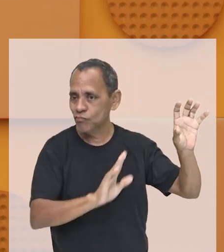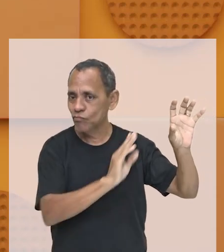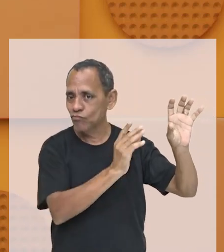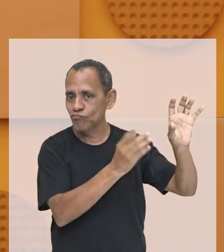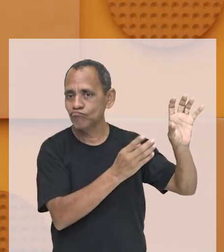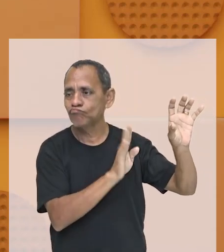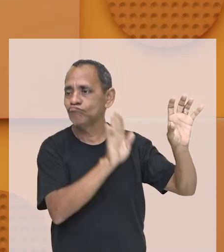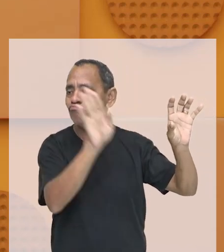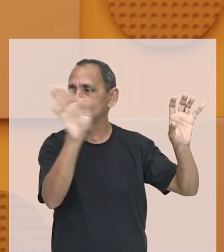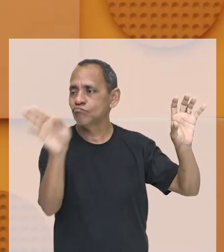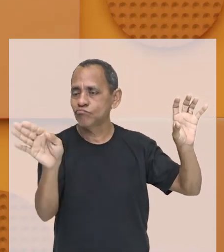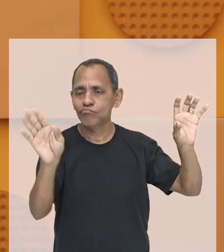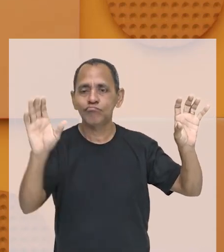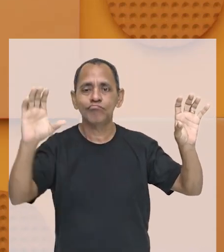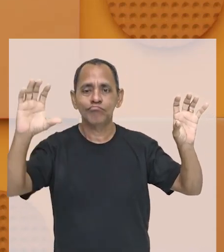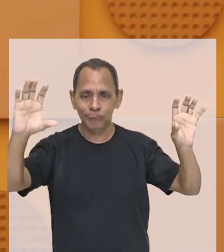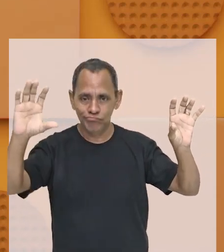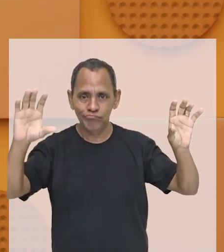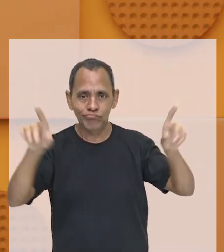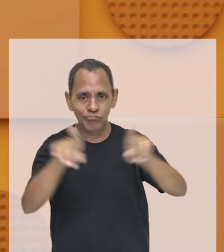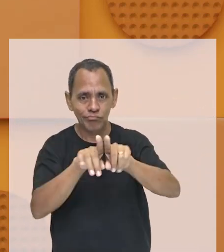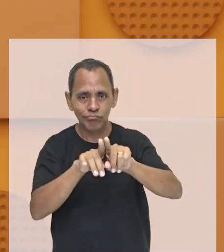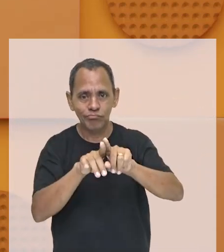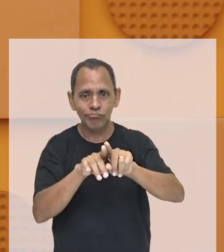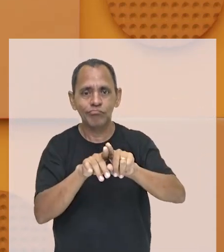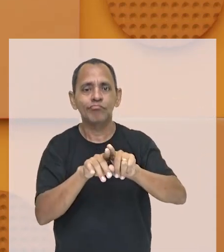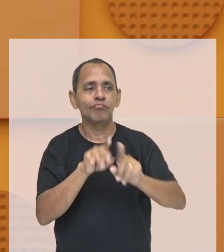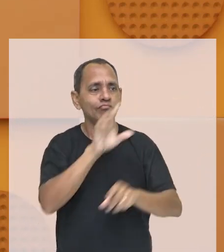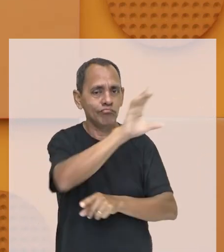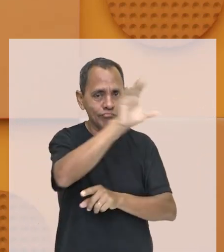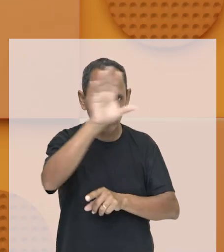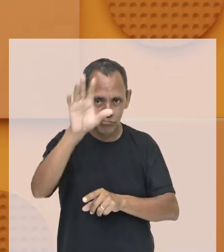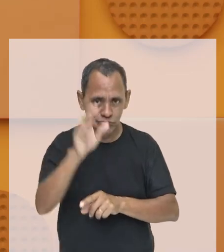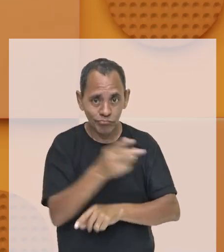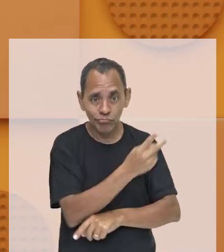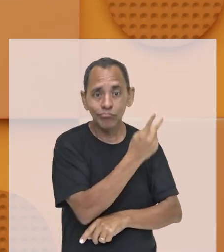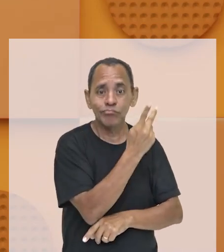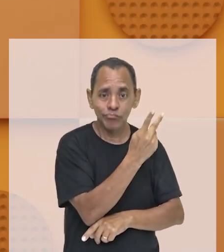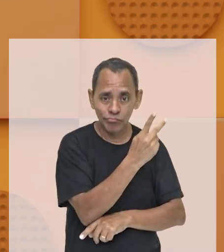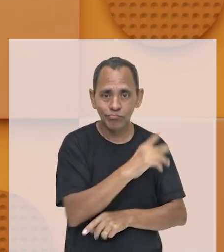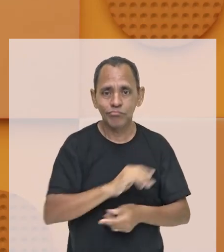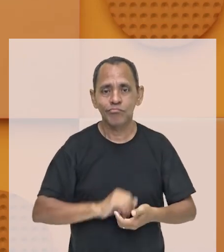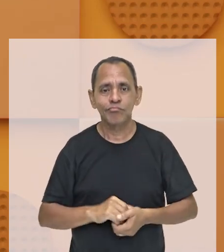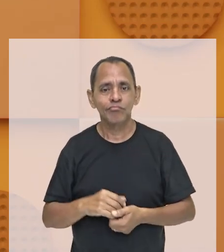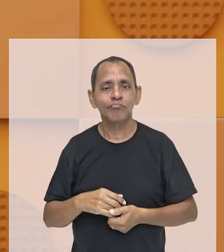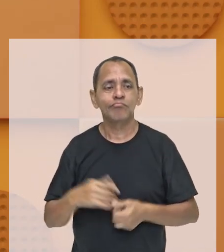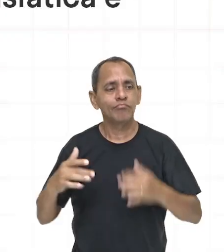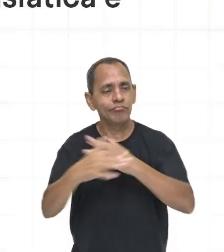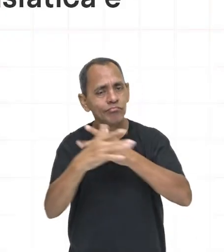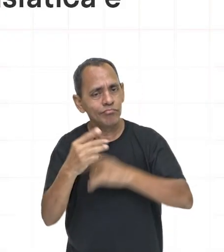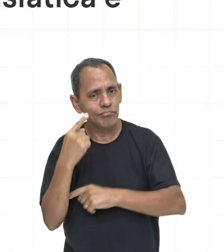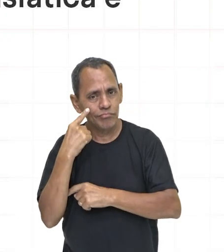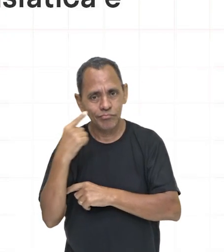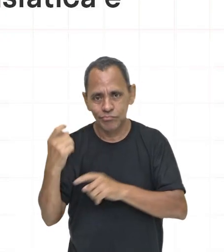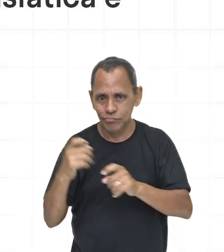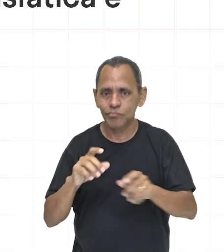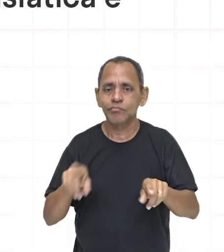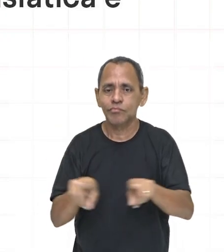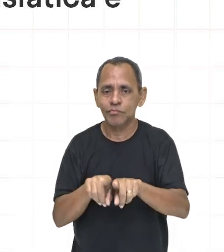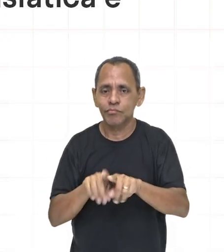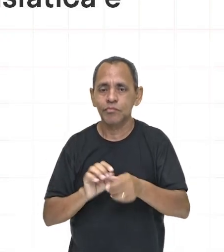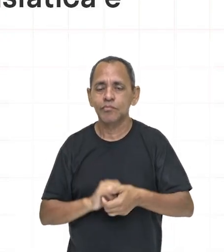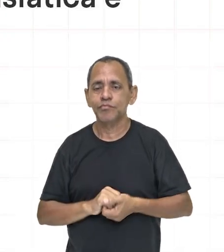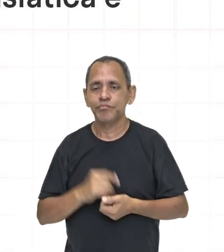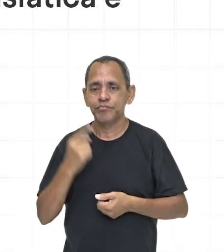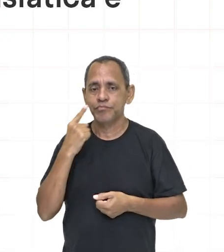na mesma cidade, o que é um detalhe interessantíssimo. Vamos falar um pouquinho aqui de Istambul.